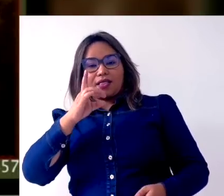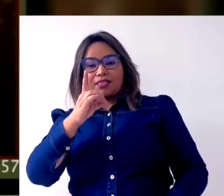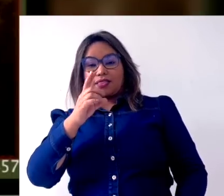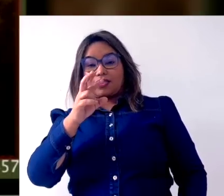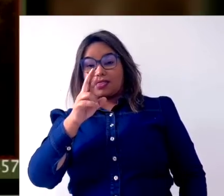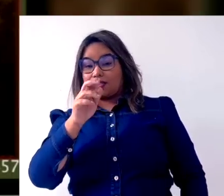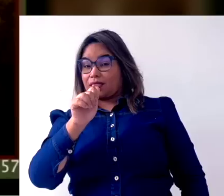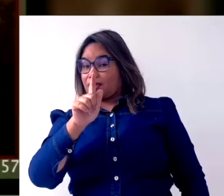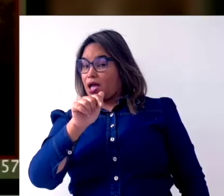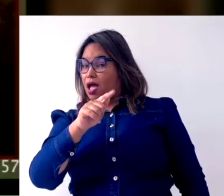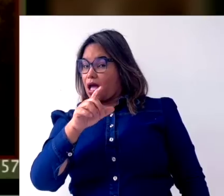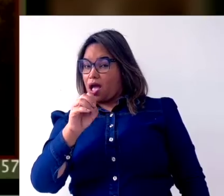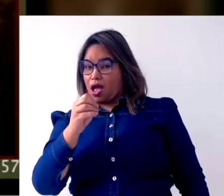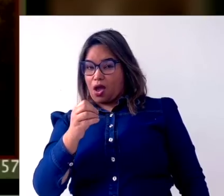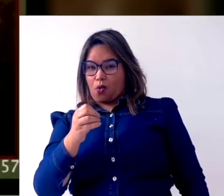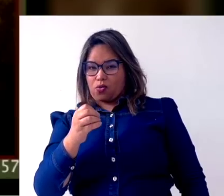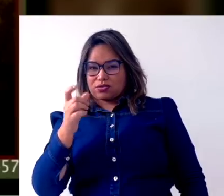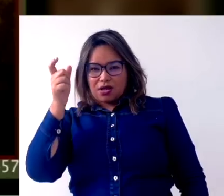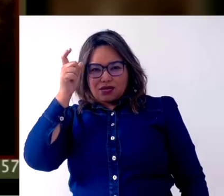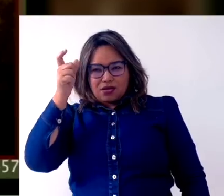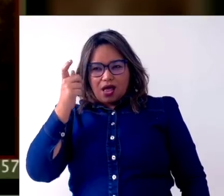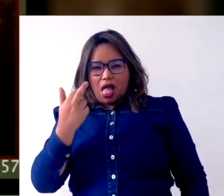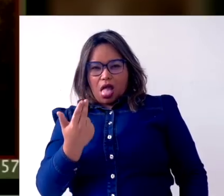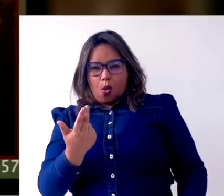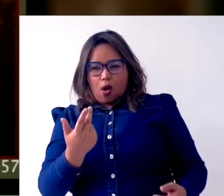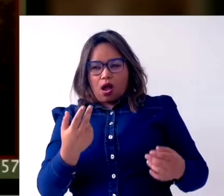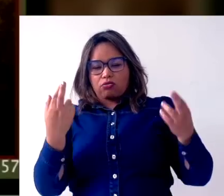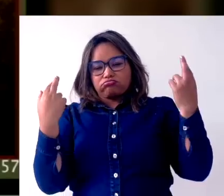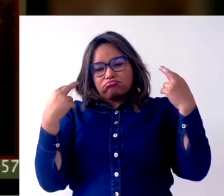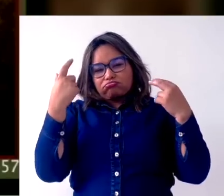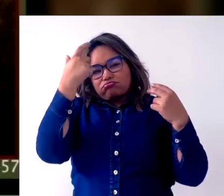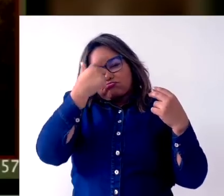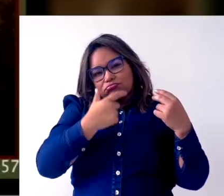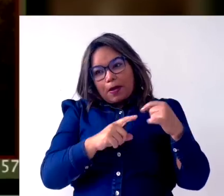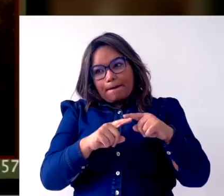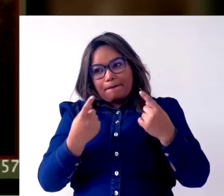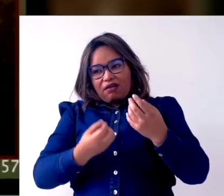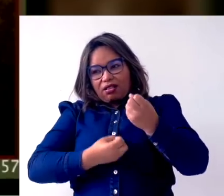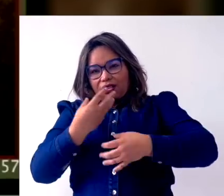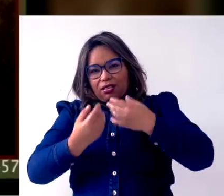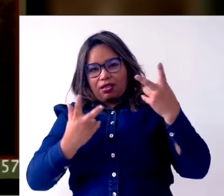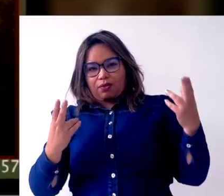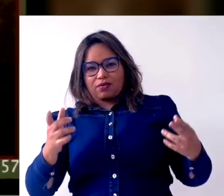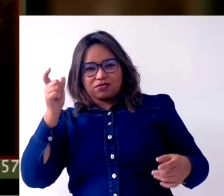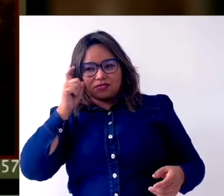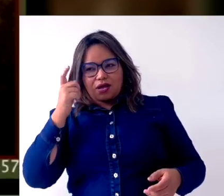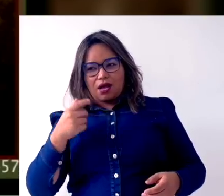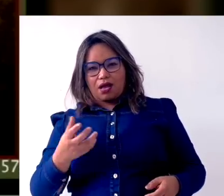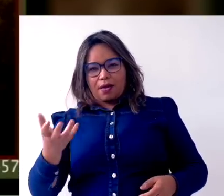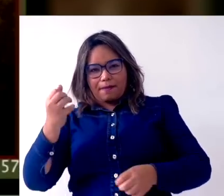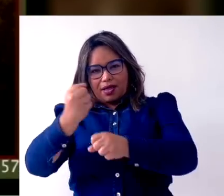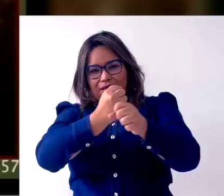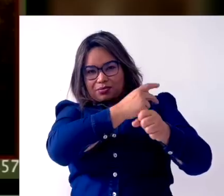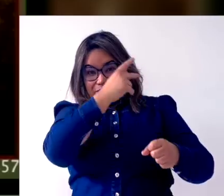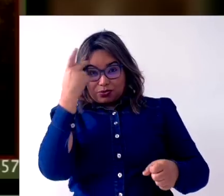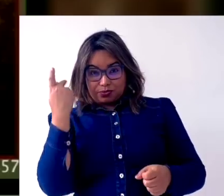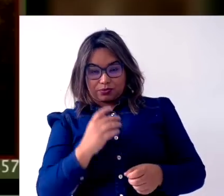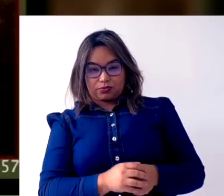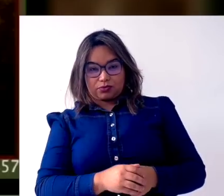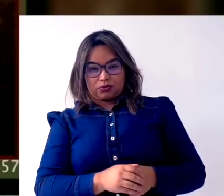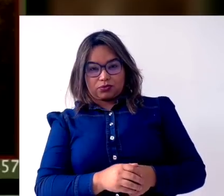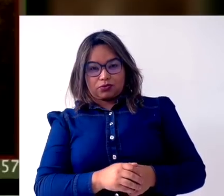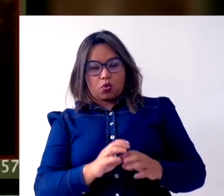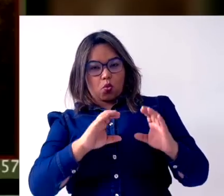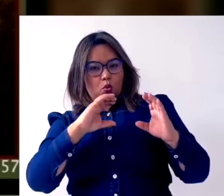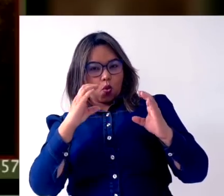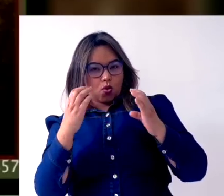E é assim que o cordeiro fala. Aqui está um princípio semelhante ao de um cordeiro. O Congresso não fará nenhuma